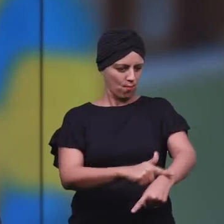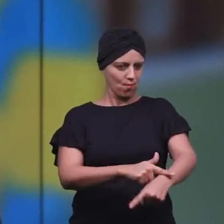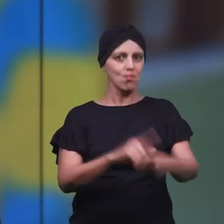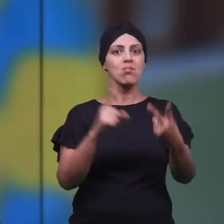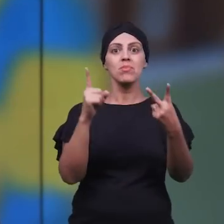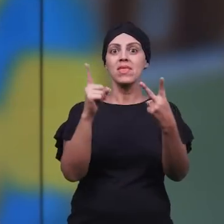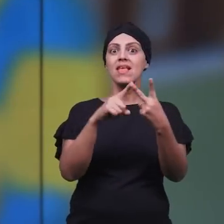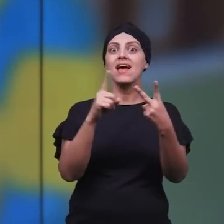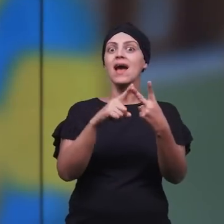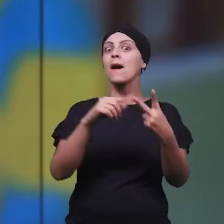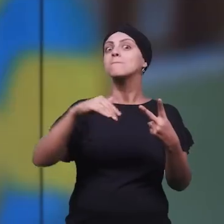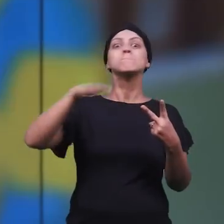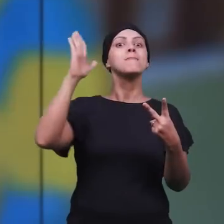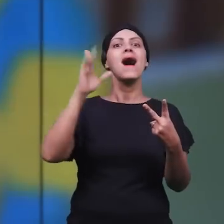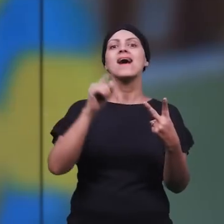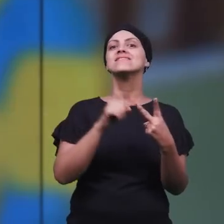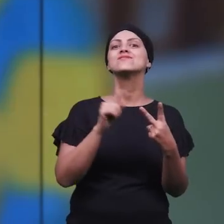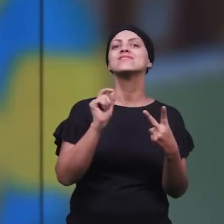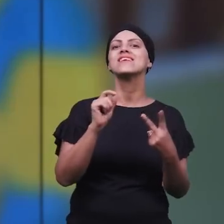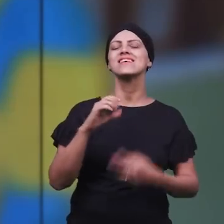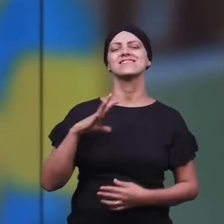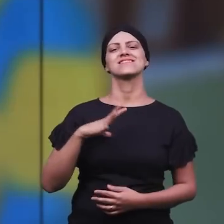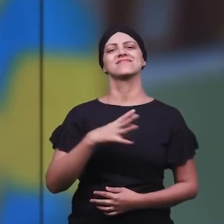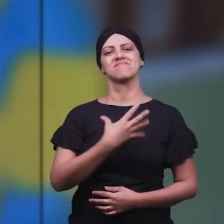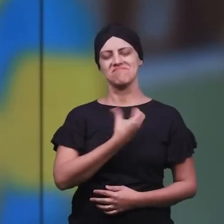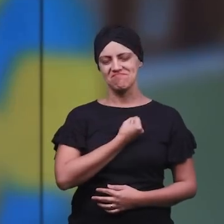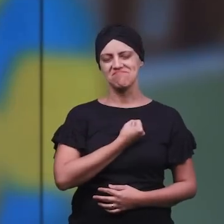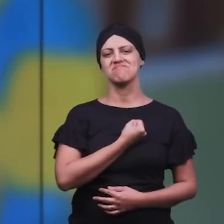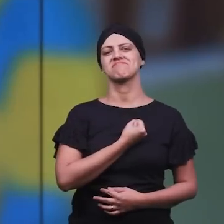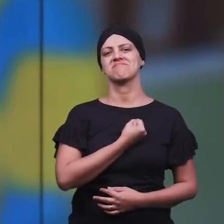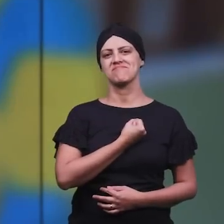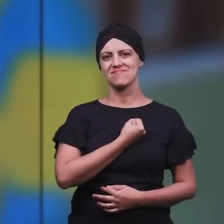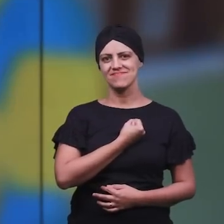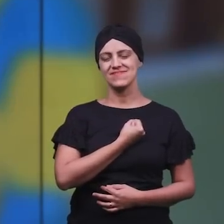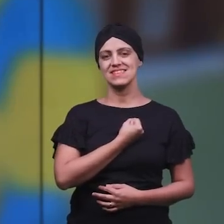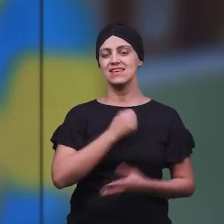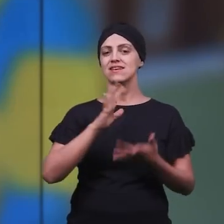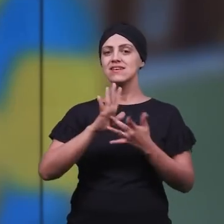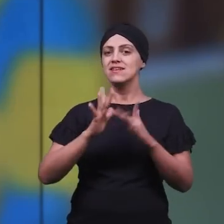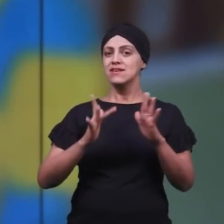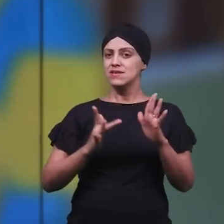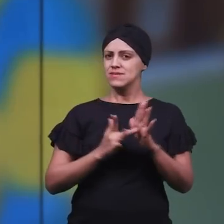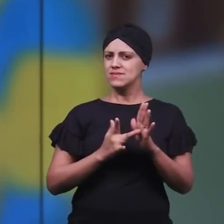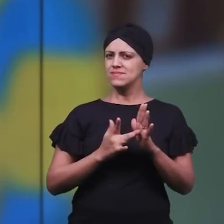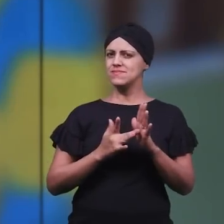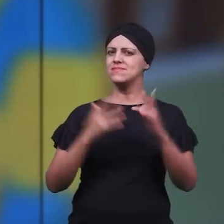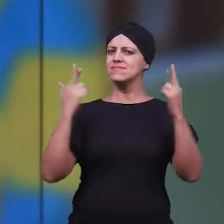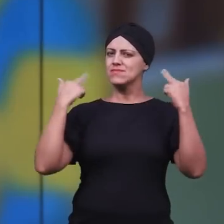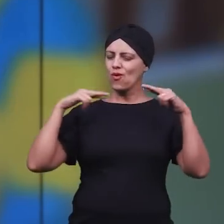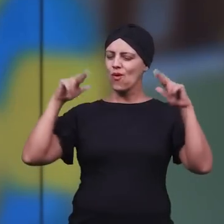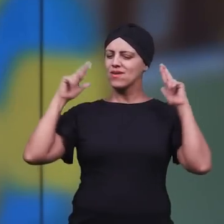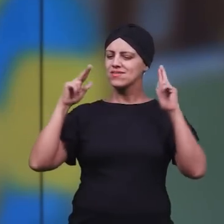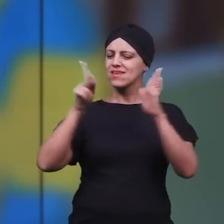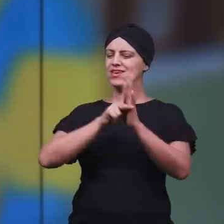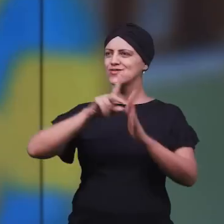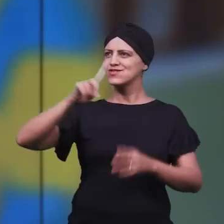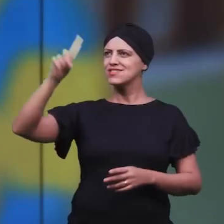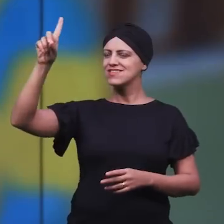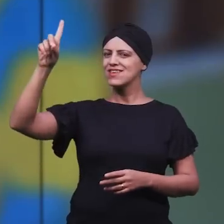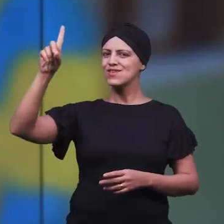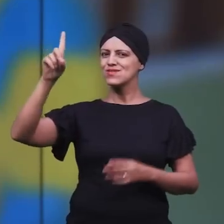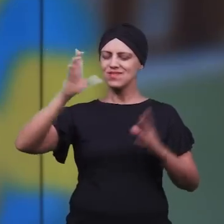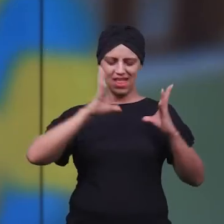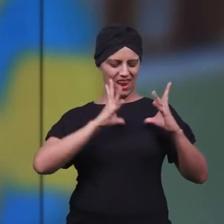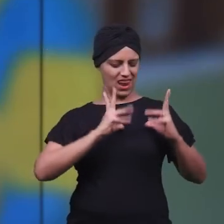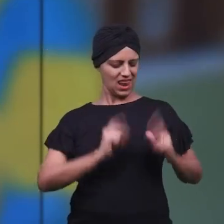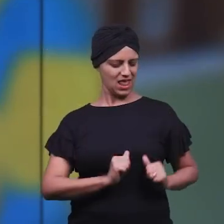enfermidade, mas ele recebeu a maior bênção, que é a salvação. Jesus, o Cordeiro de Deus, deixou